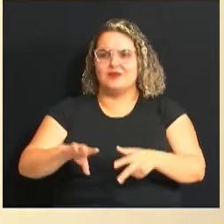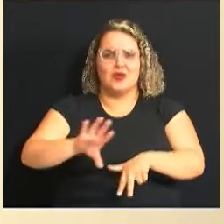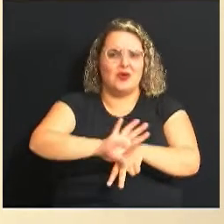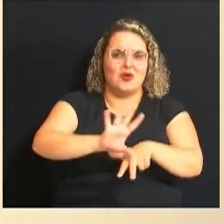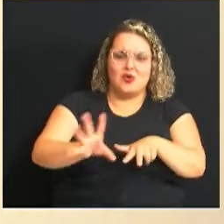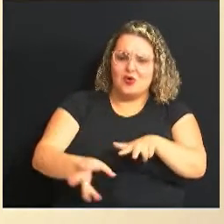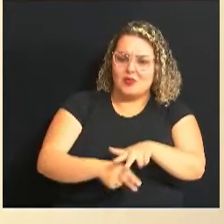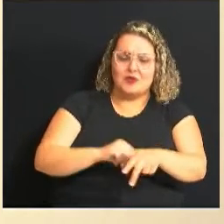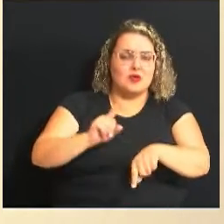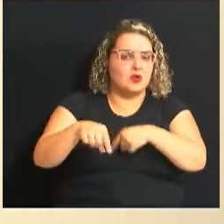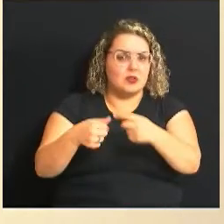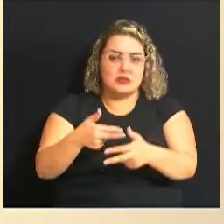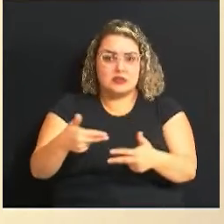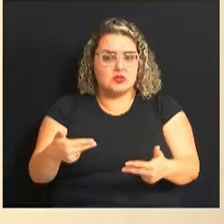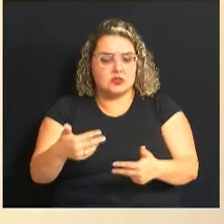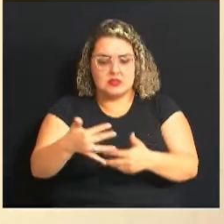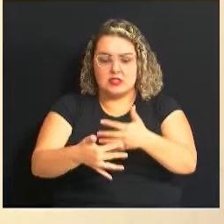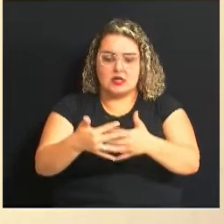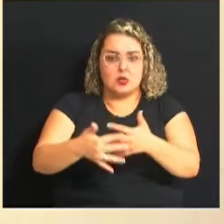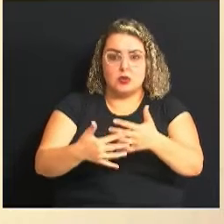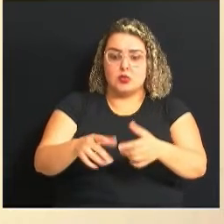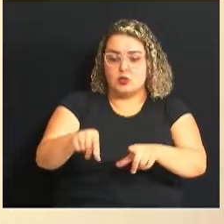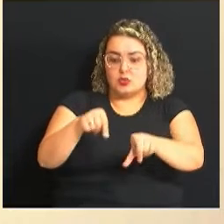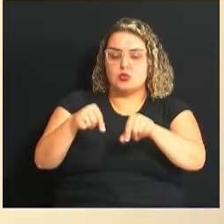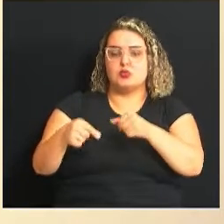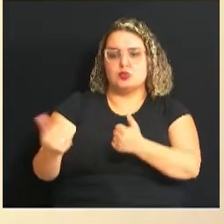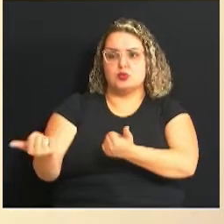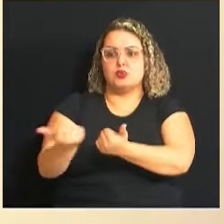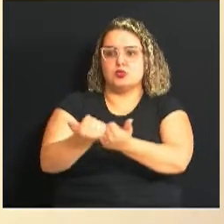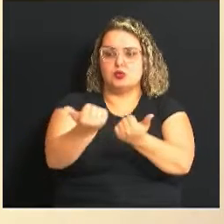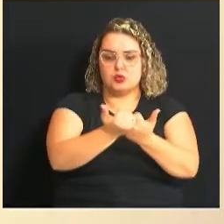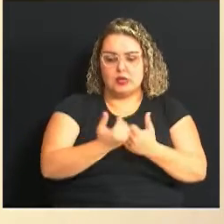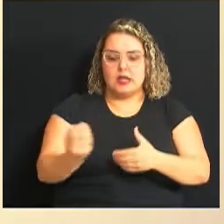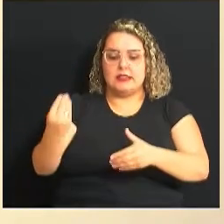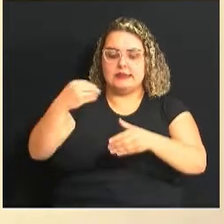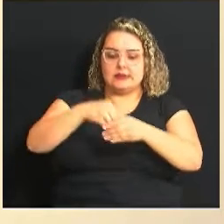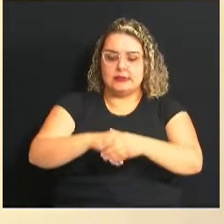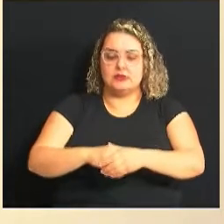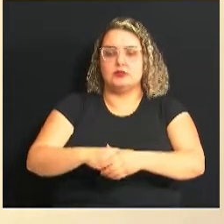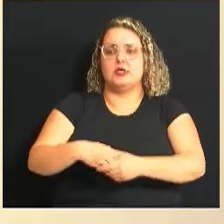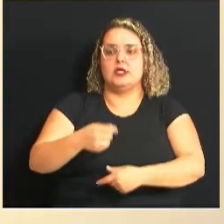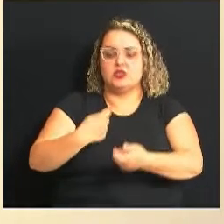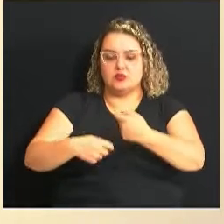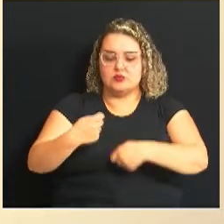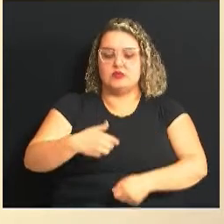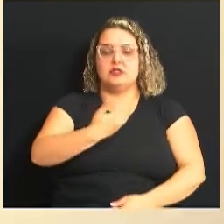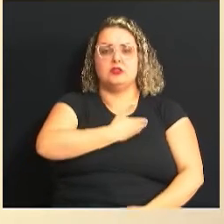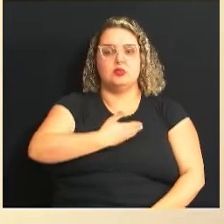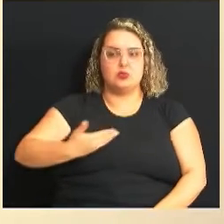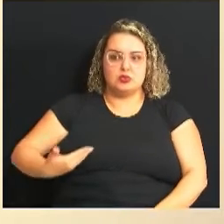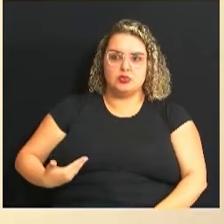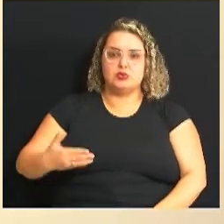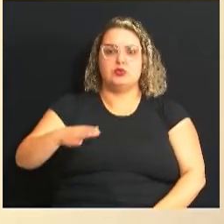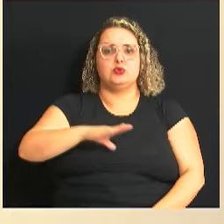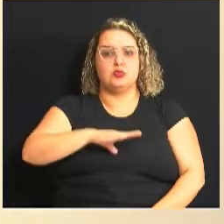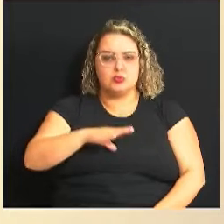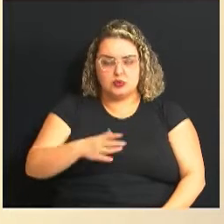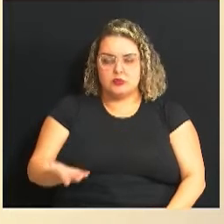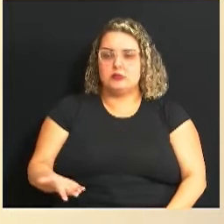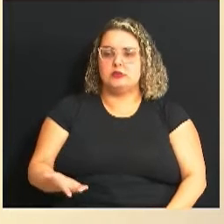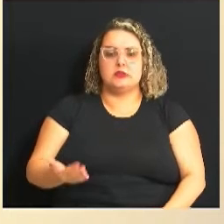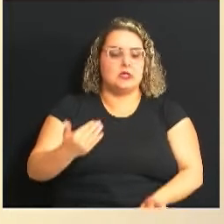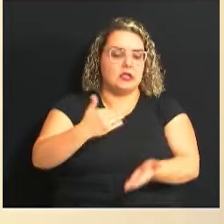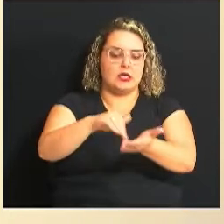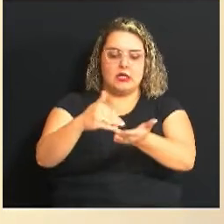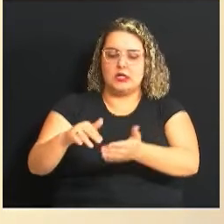tipos que impedem que sejam nomeados cargos dentro da administração municipal, né, secretários, etc. E a gente